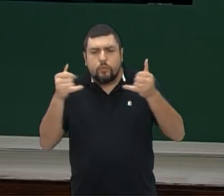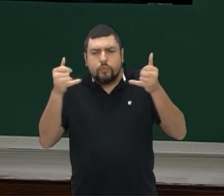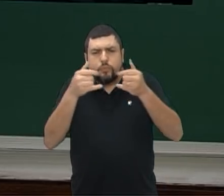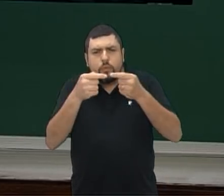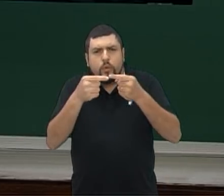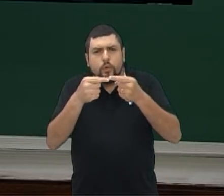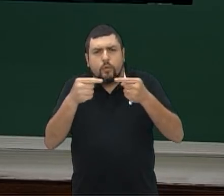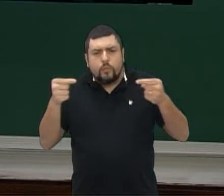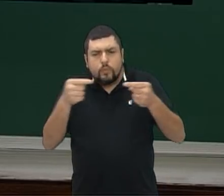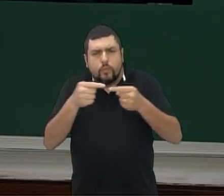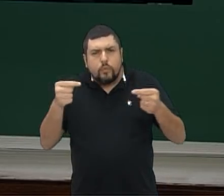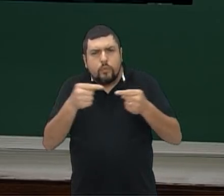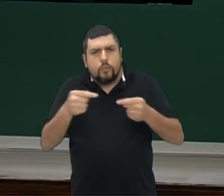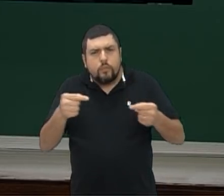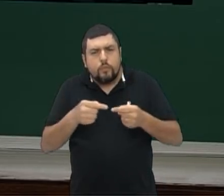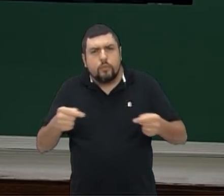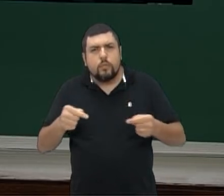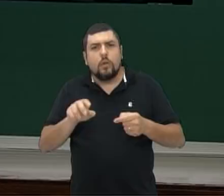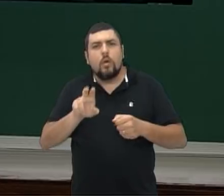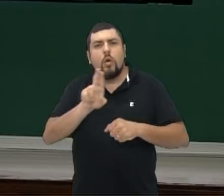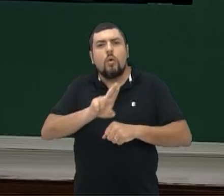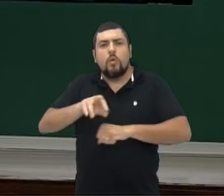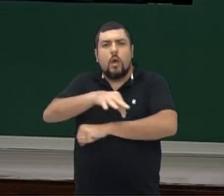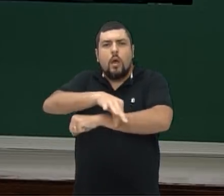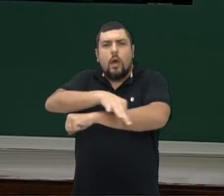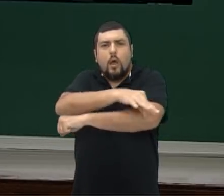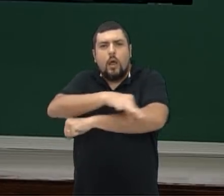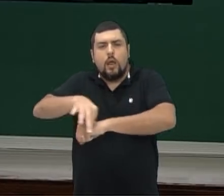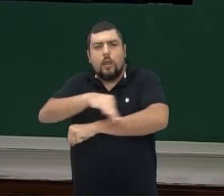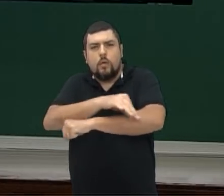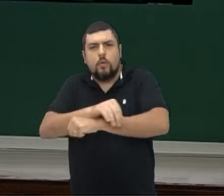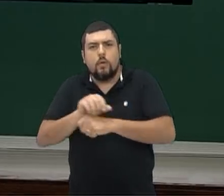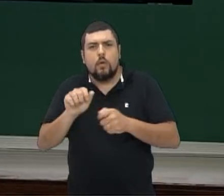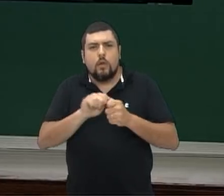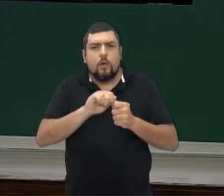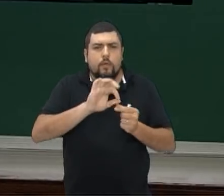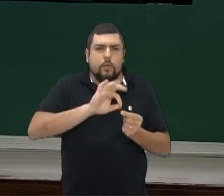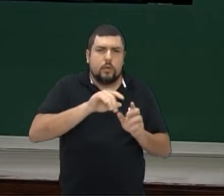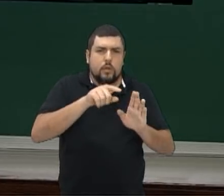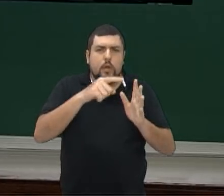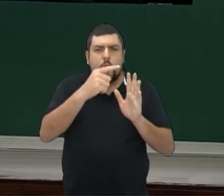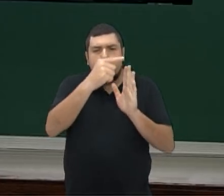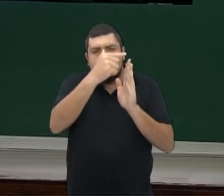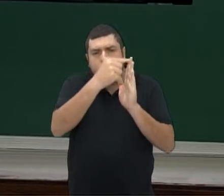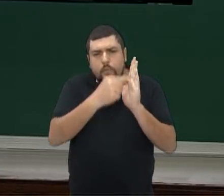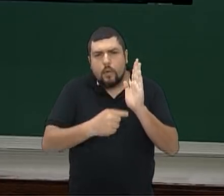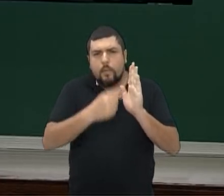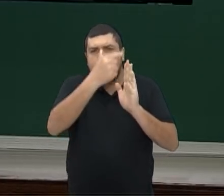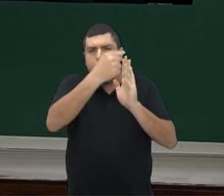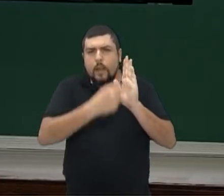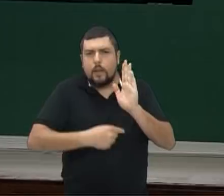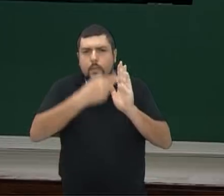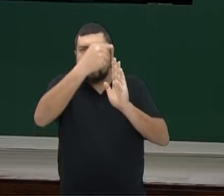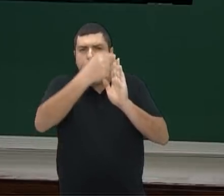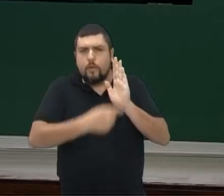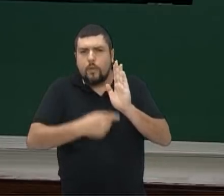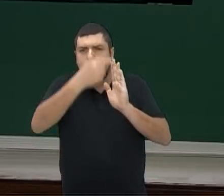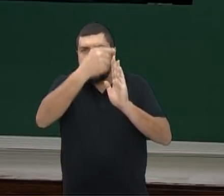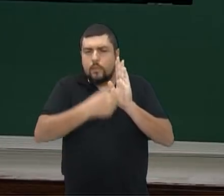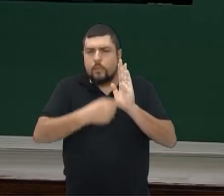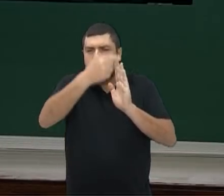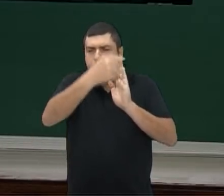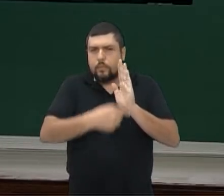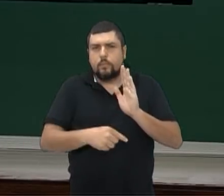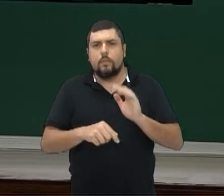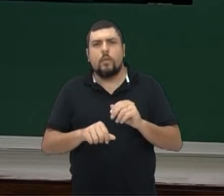folha simples, utilizando a régua, desenhar uma malha quadriculada. Você pode utilizar de centímetro